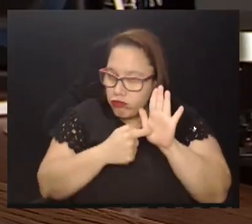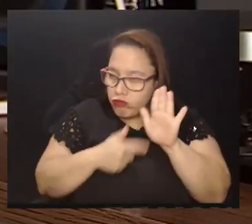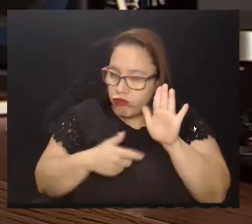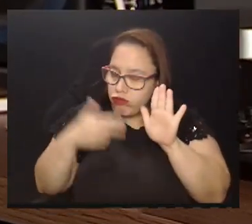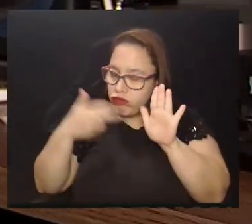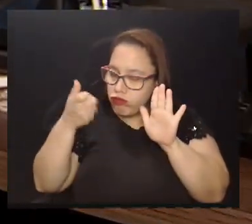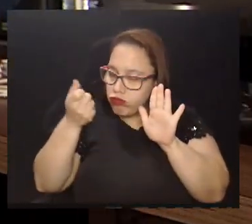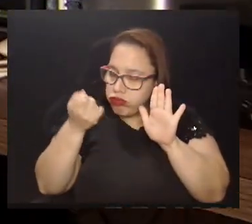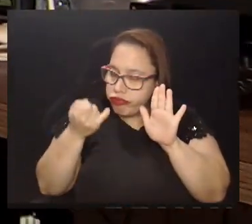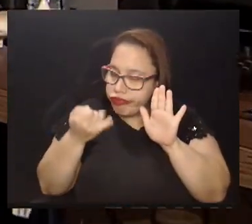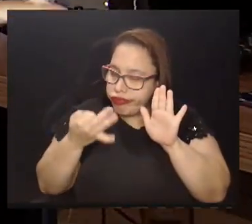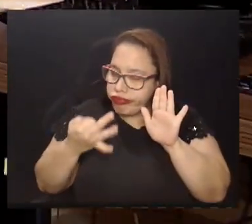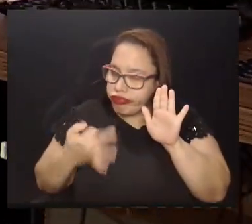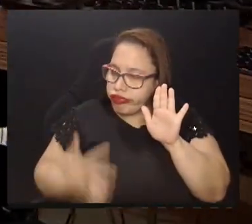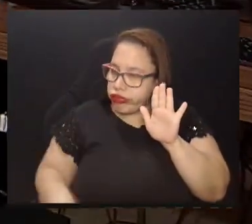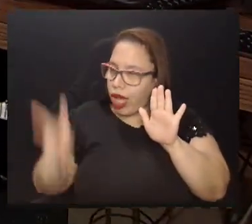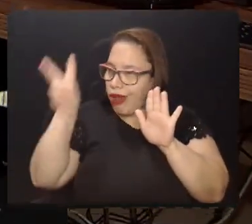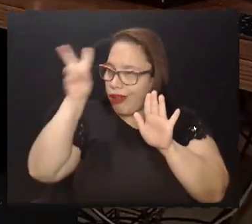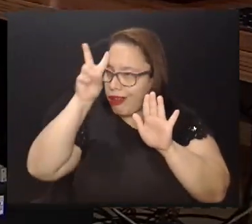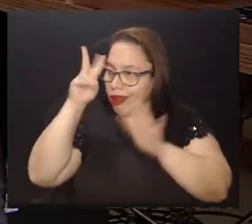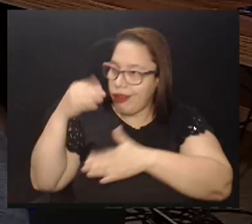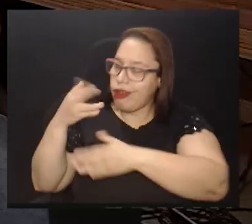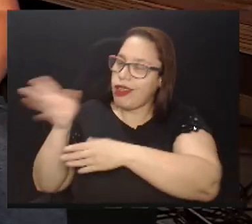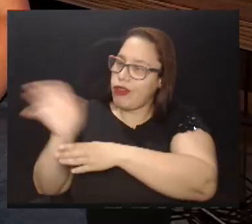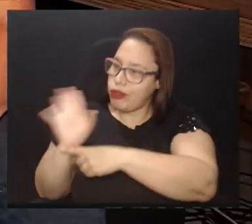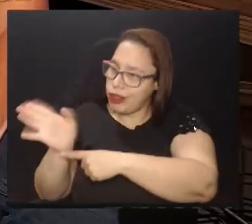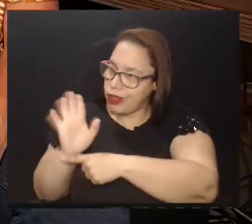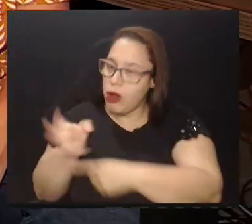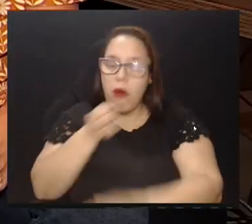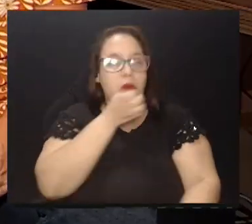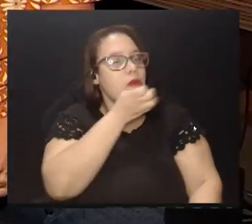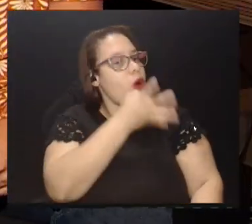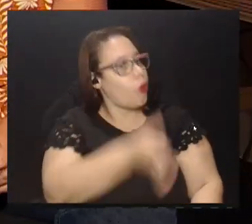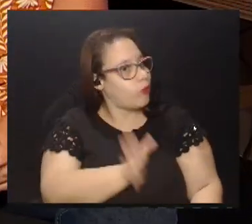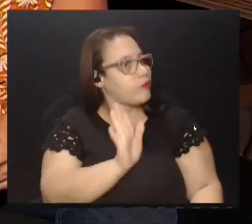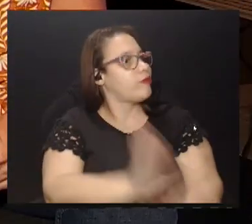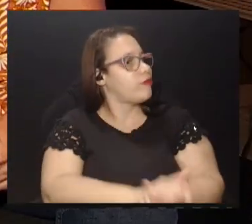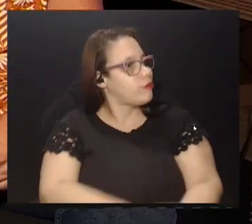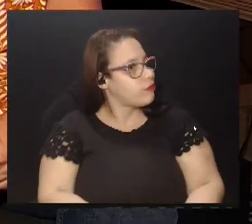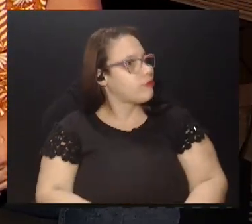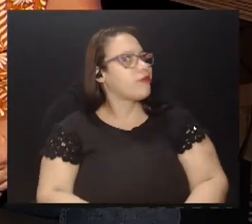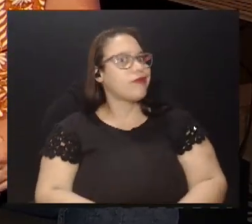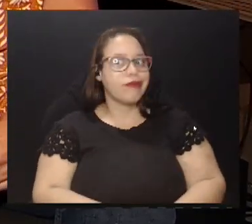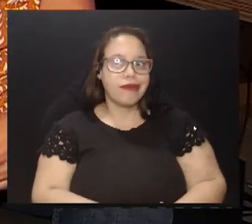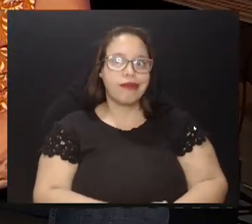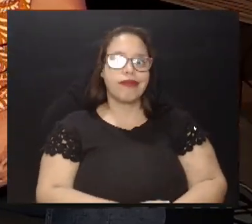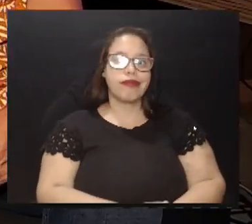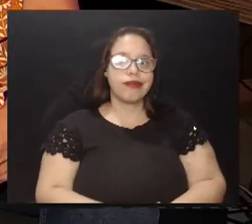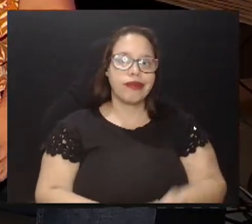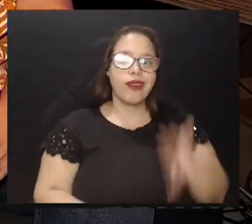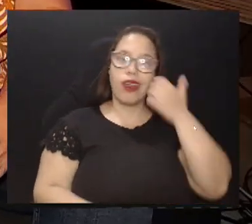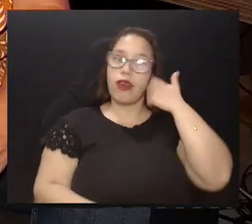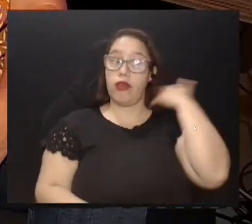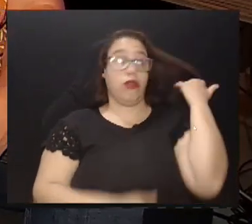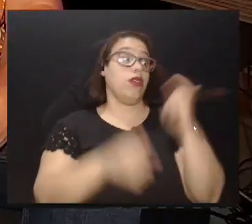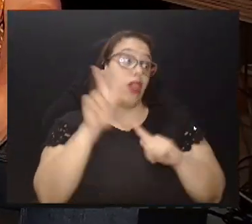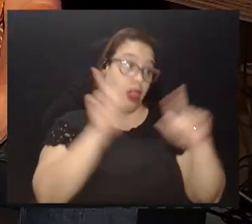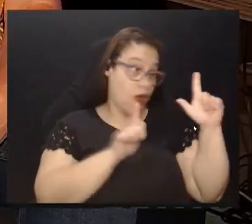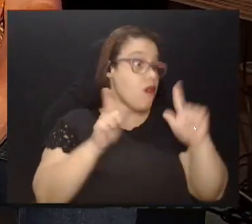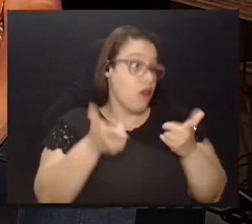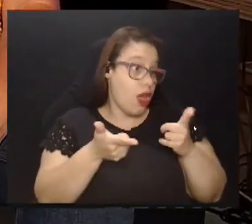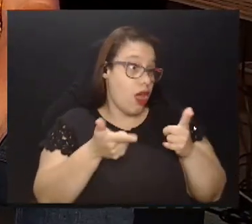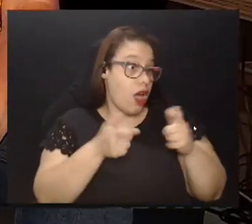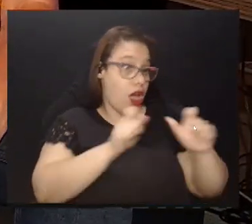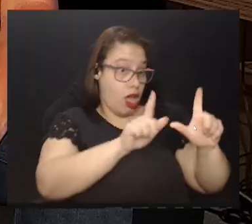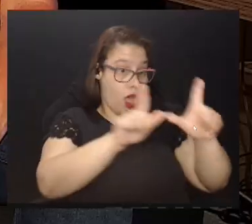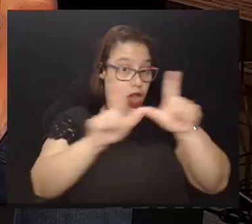cinema. Boa, é bem isso mesmo. A gente que trabalha em televisão, né, as imagens realmente falam muita